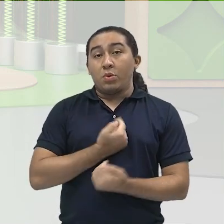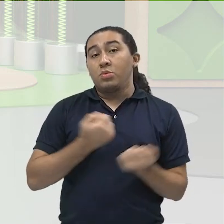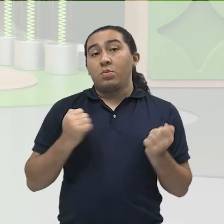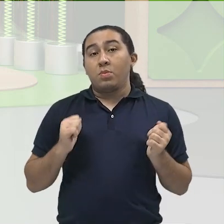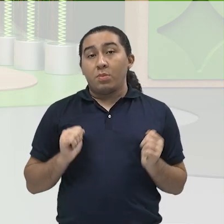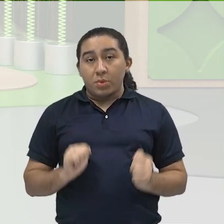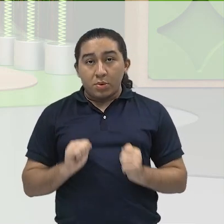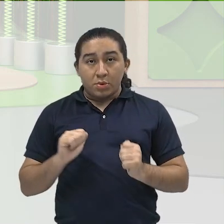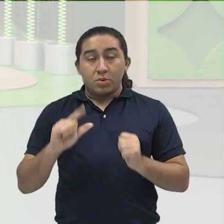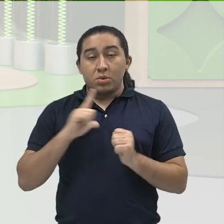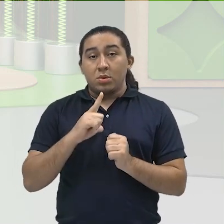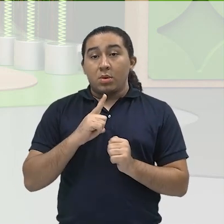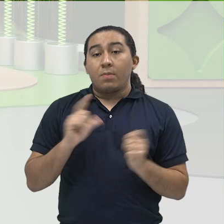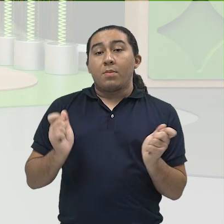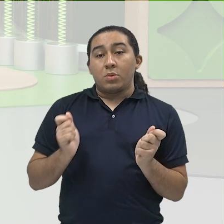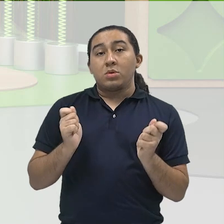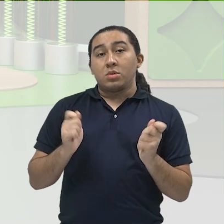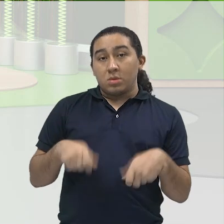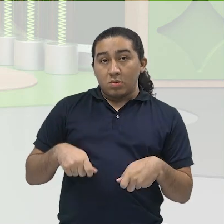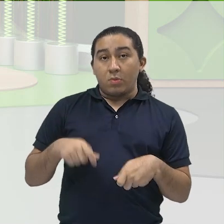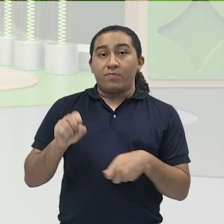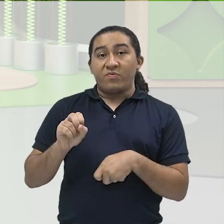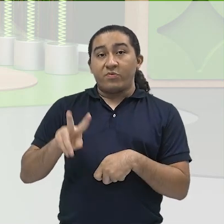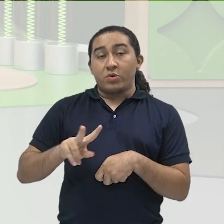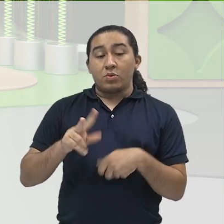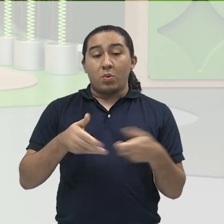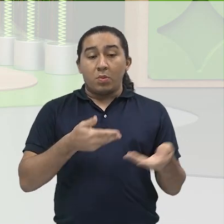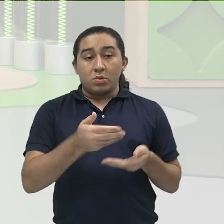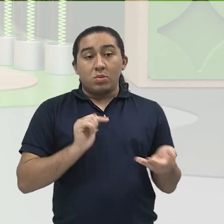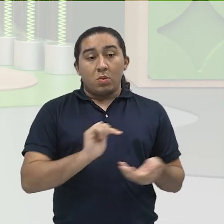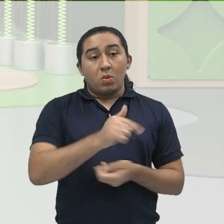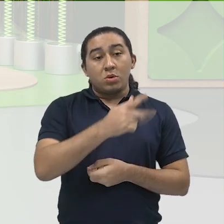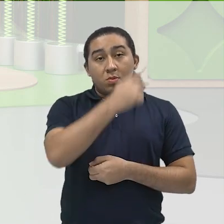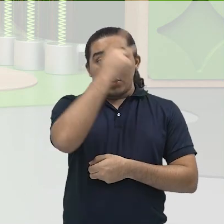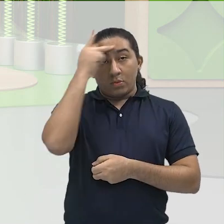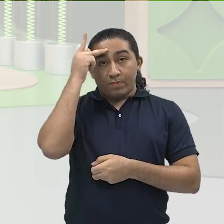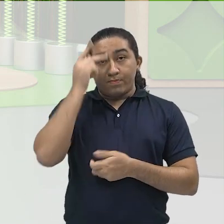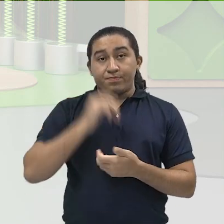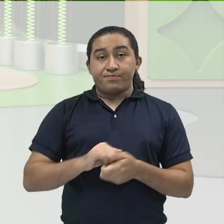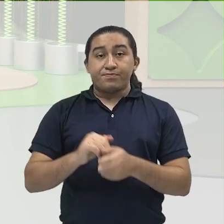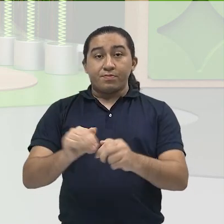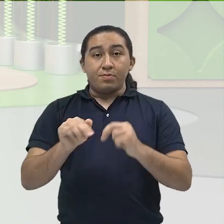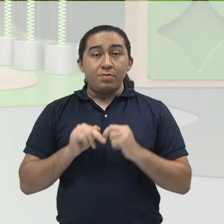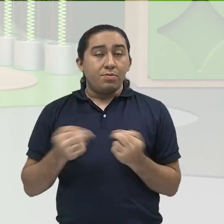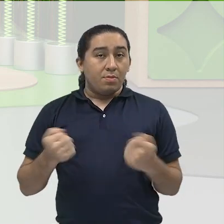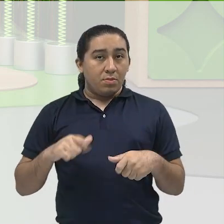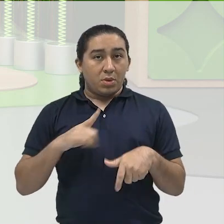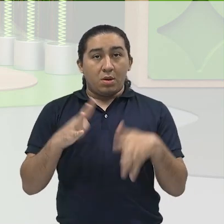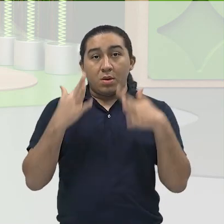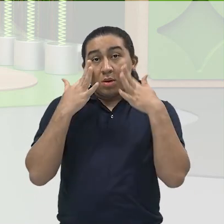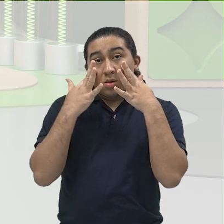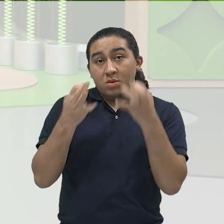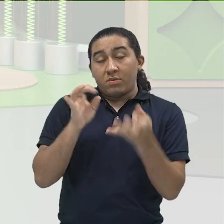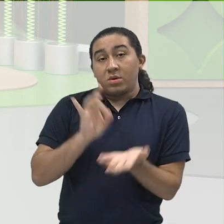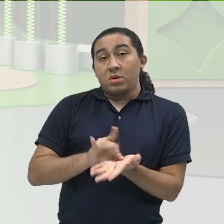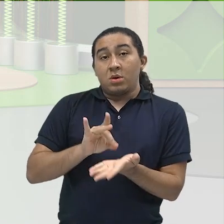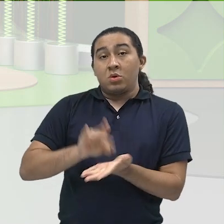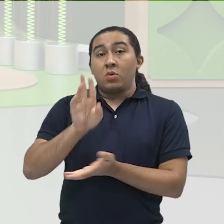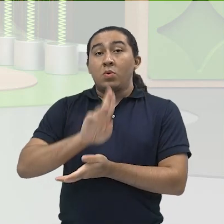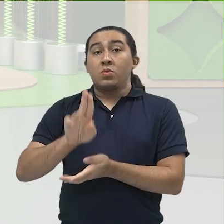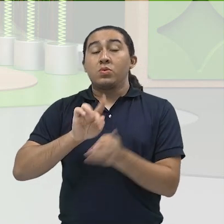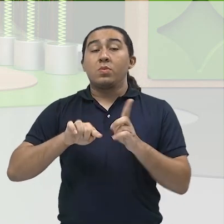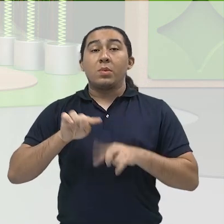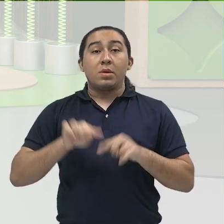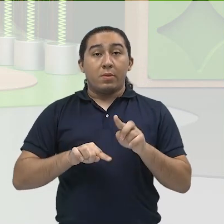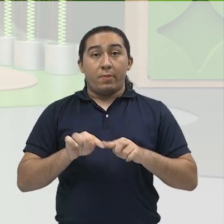de transmissão desse vírus para outra pessoa. Então, por isso que a gente deve ter total atenção aí com esse